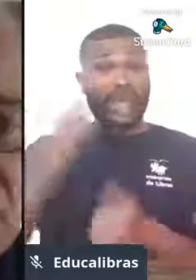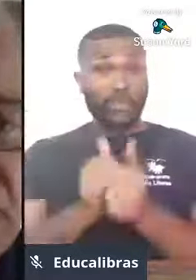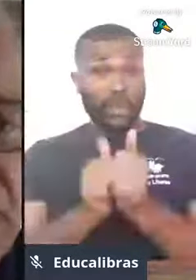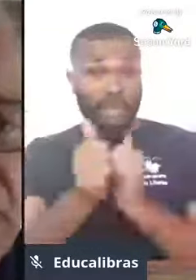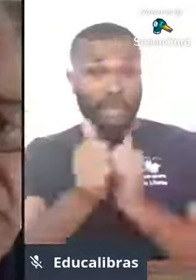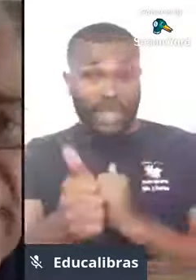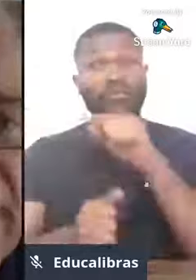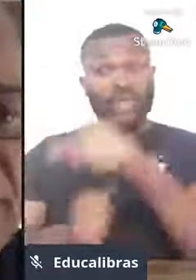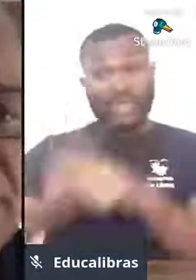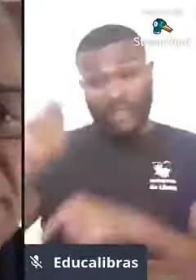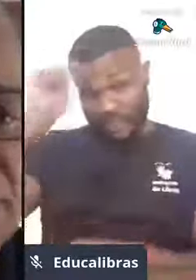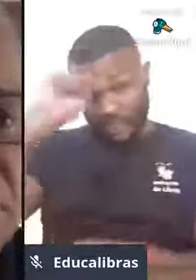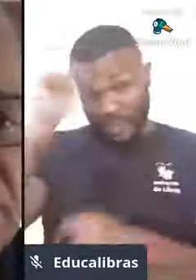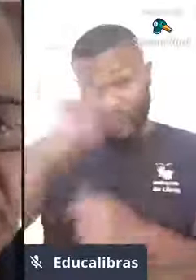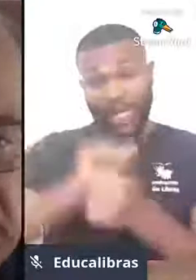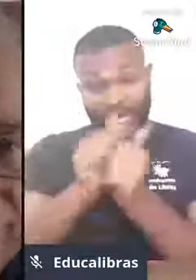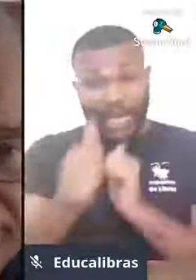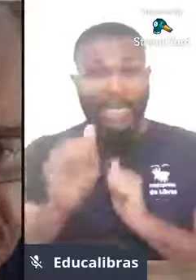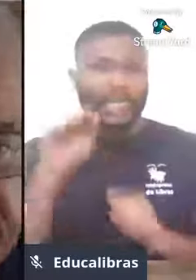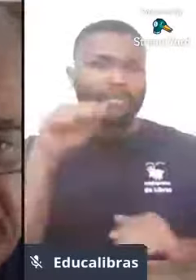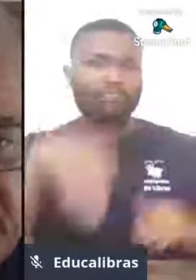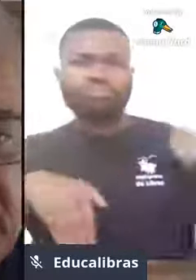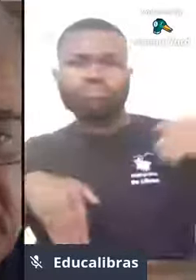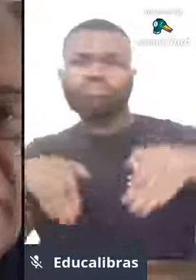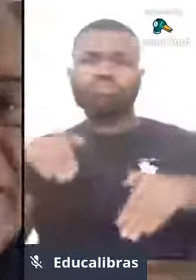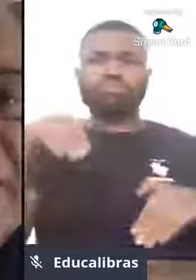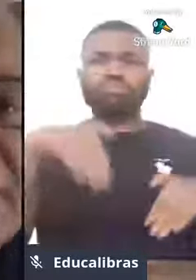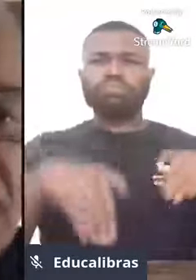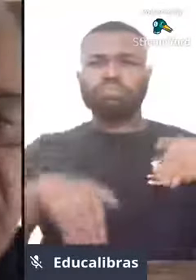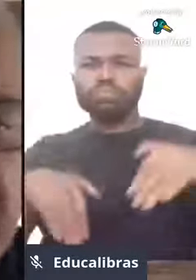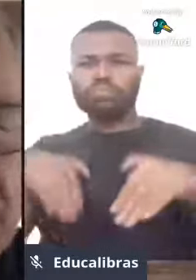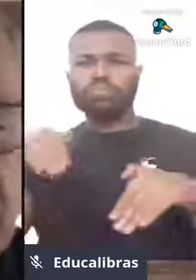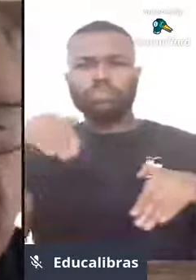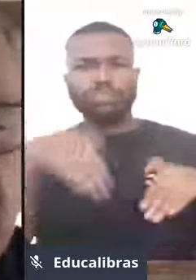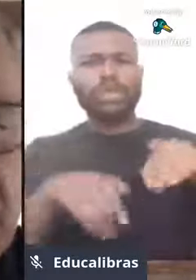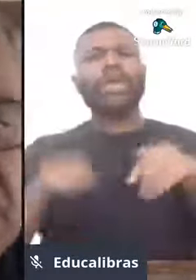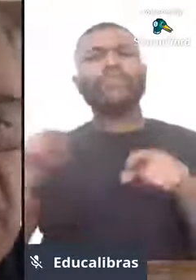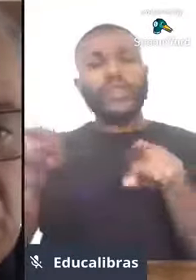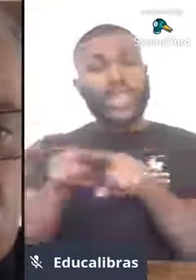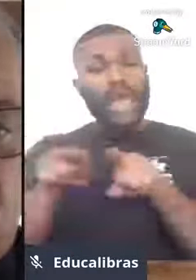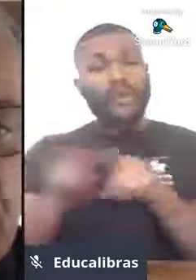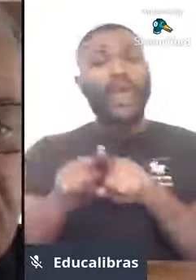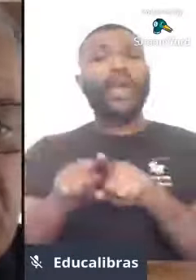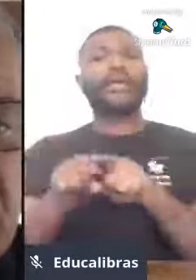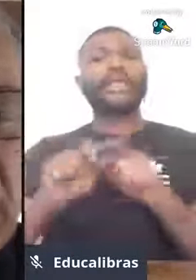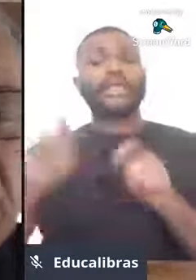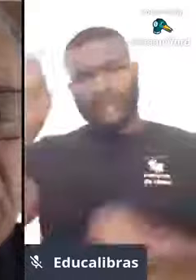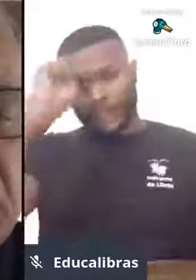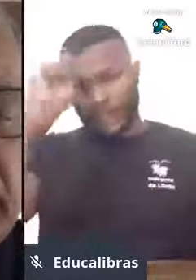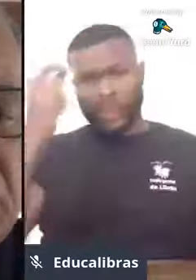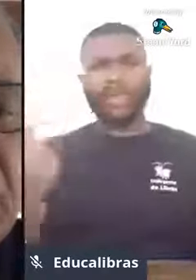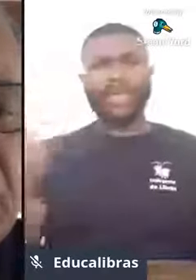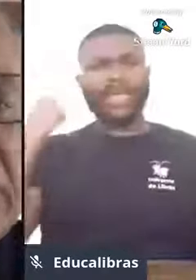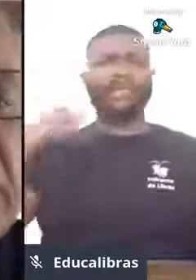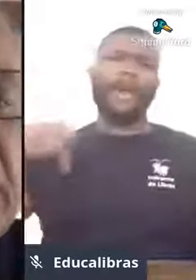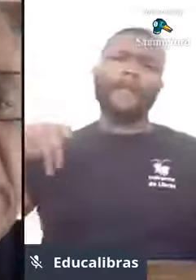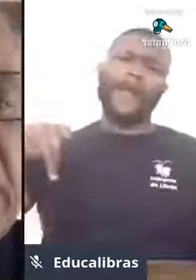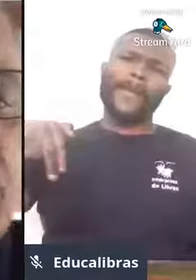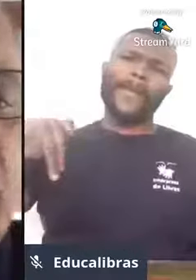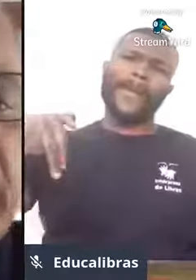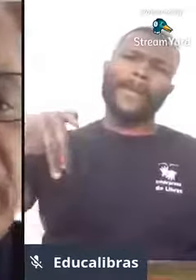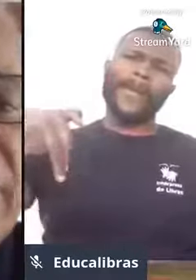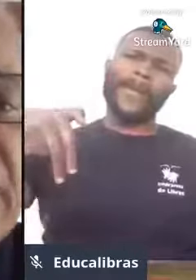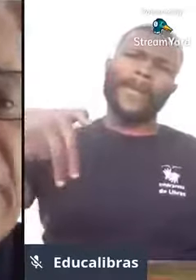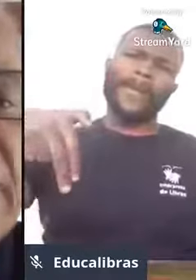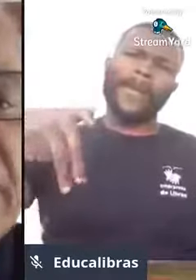você mergulhava, você fazia grandes caminhadas, você sabe disso. Então a gente acredita que uma hora